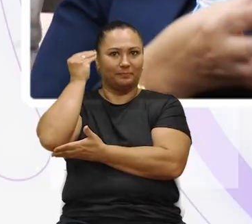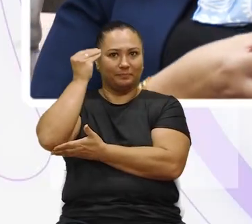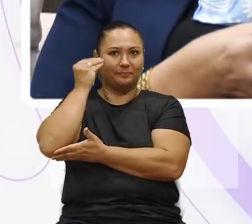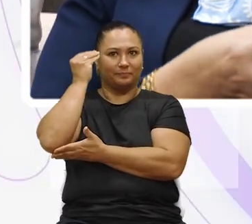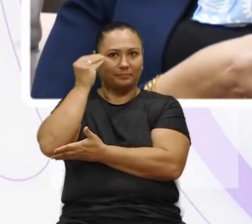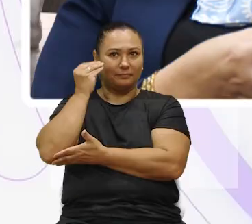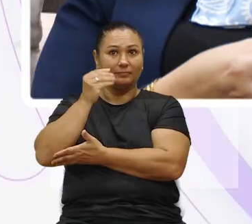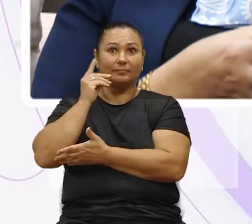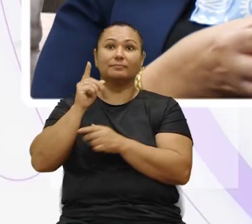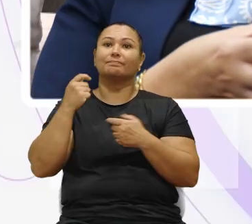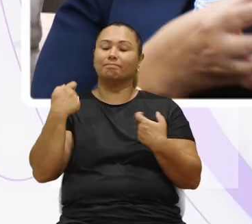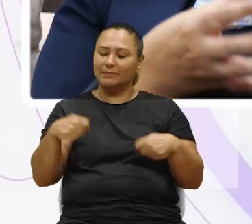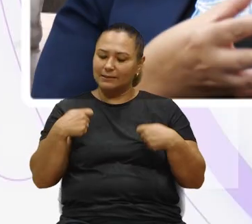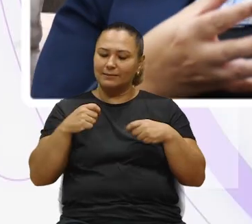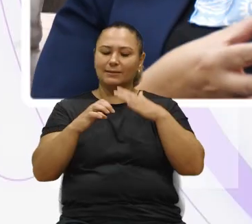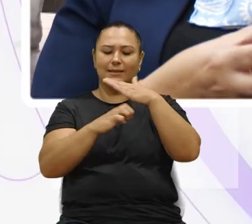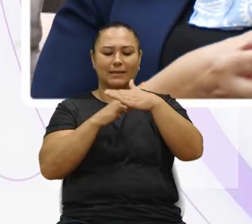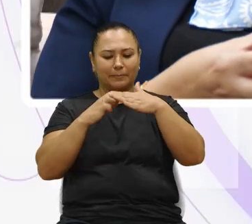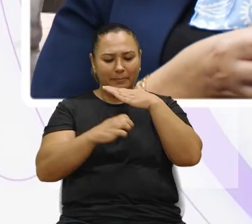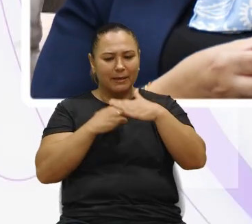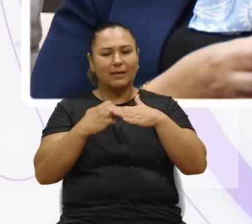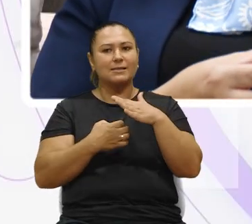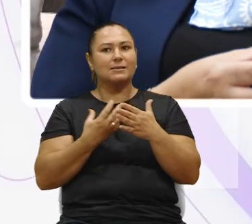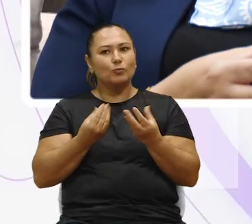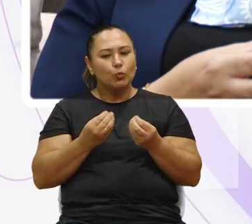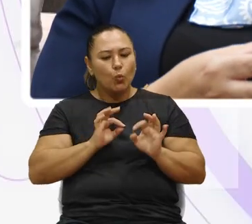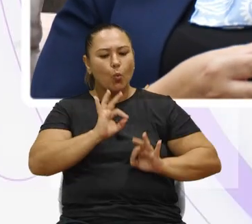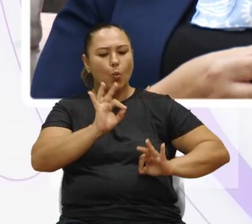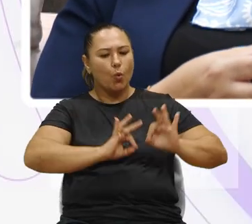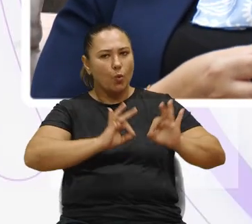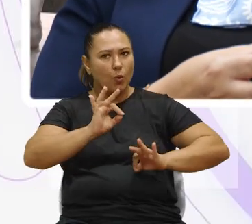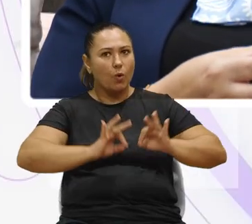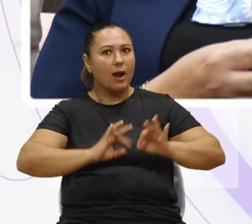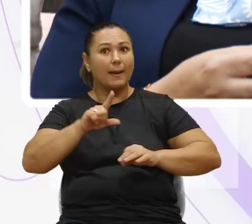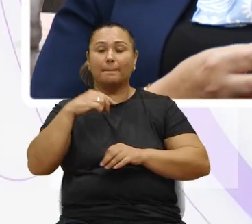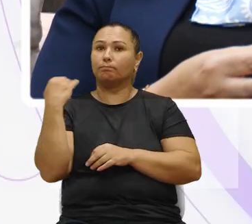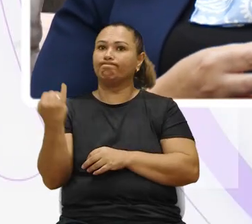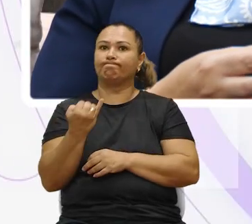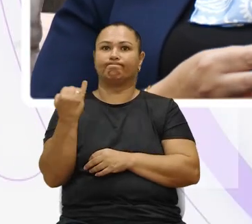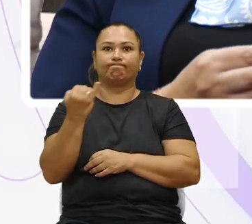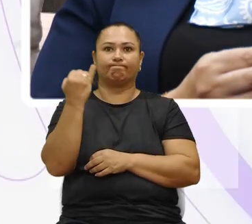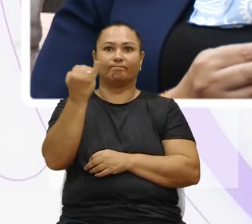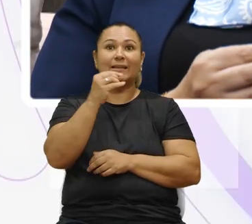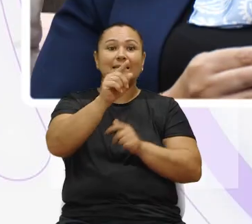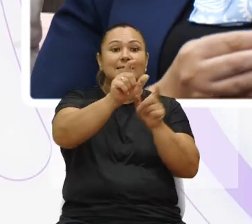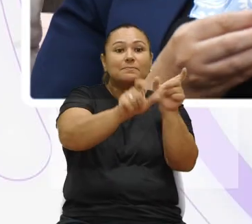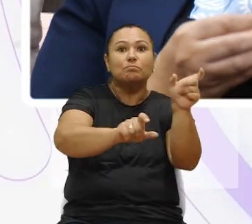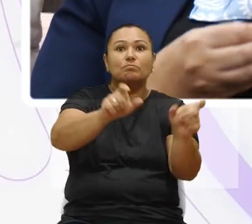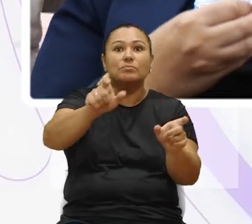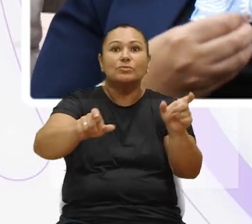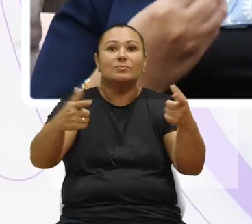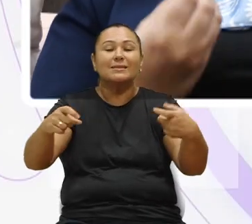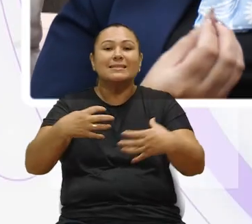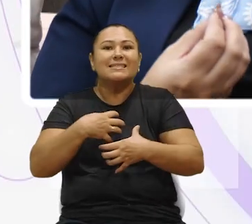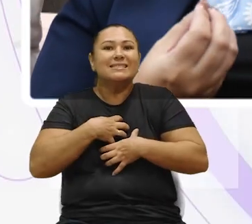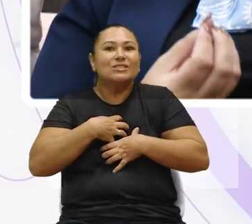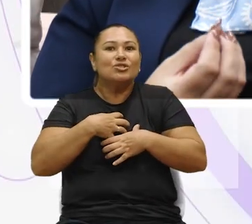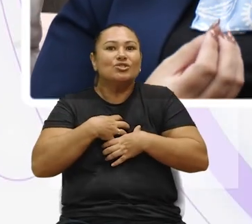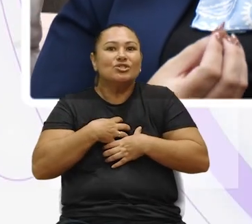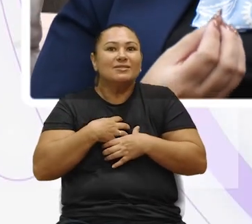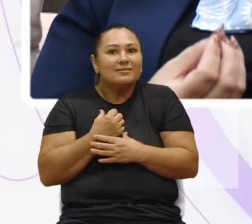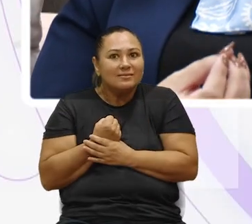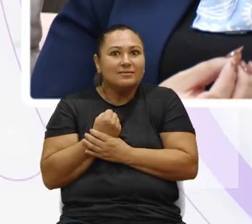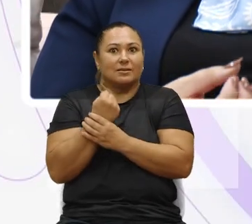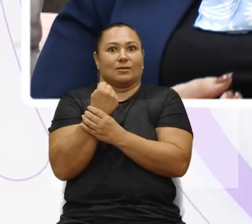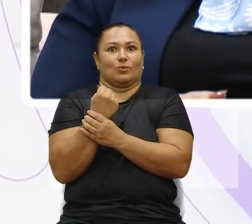acho que isso as empresas, as organizações, elas precisam trabalhar muito assim. Isso é um fator extremamente importante. As pessoas precisam